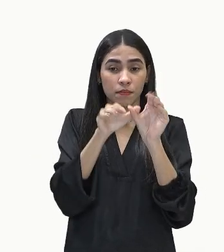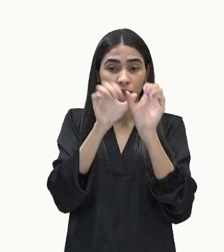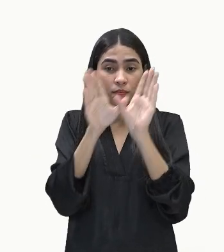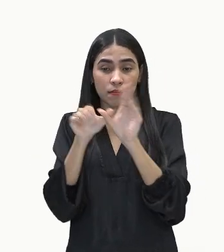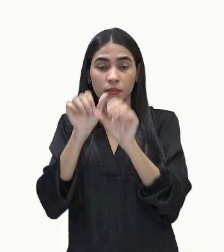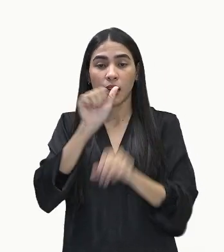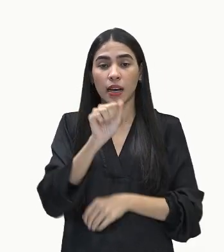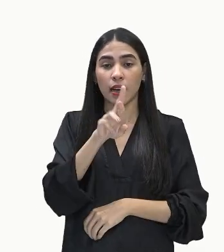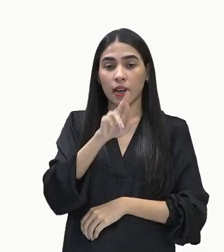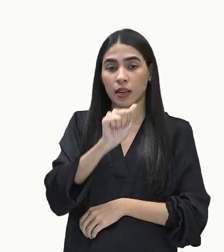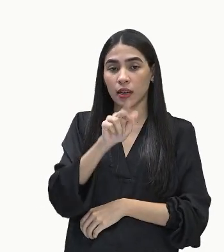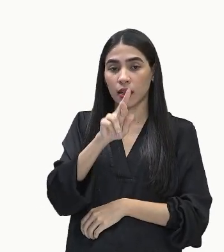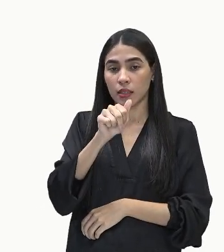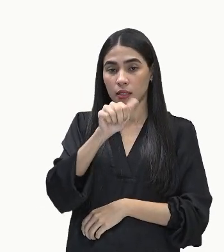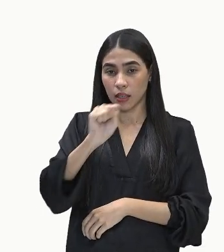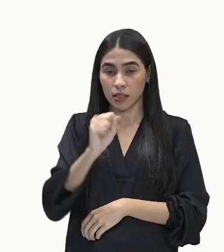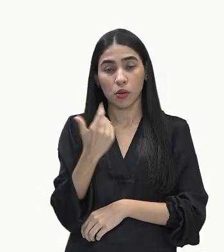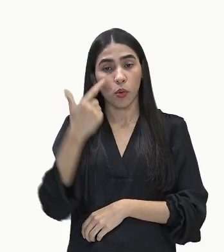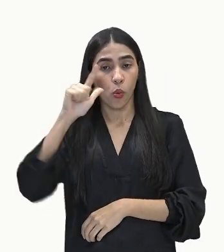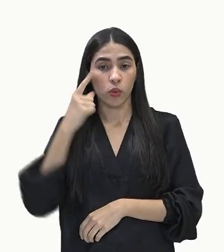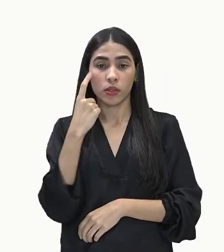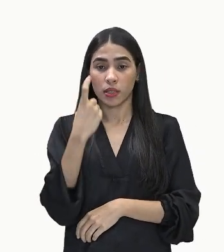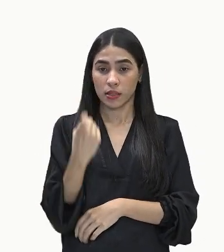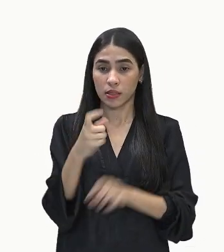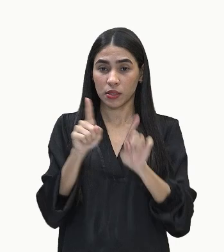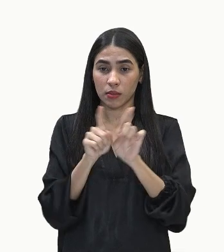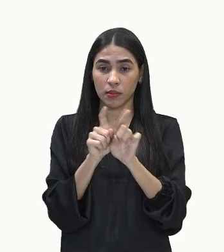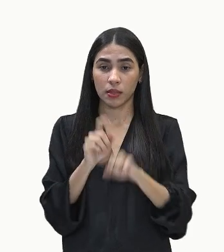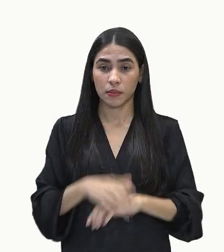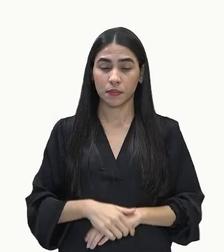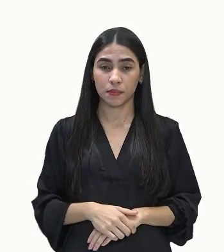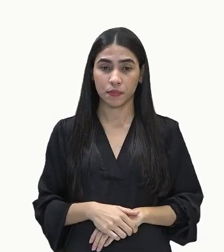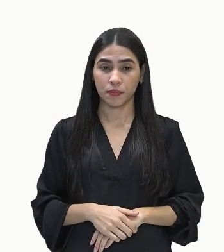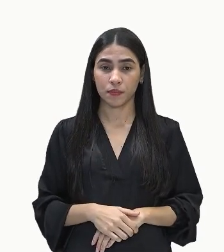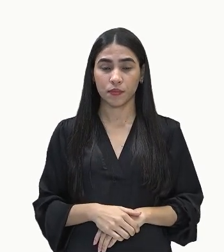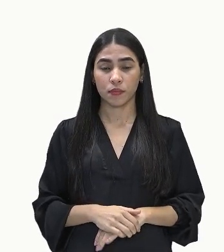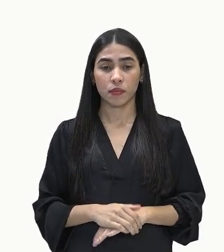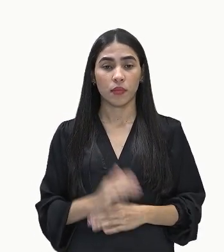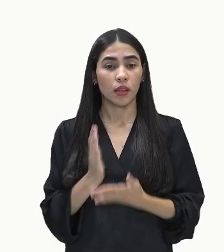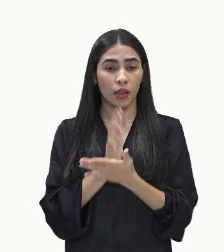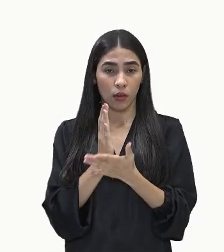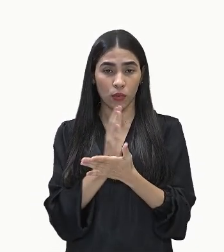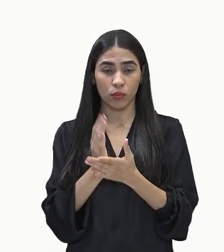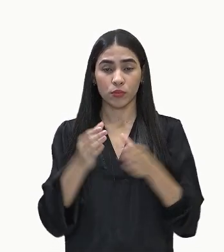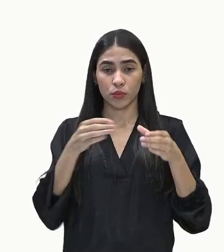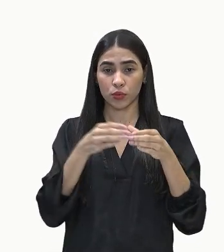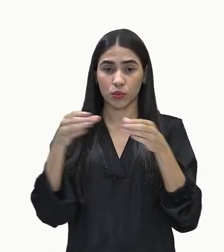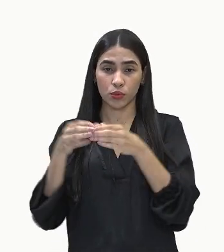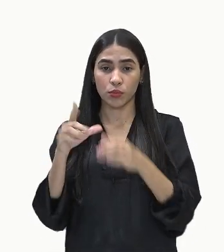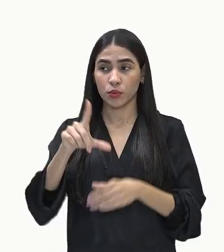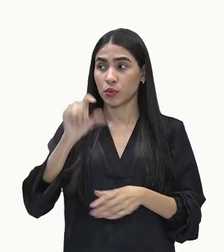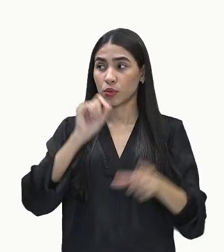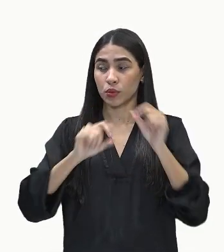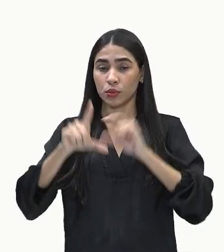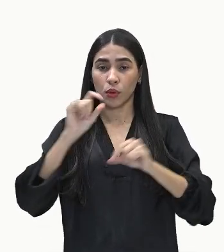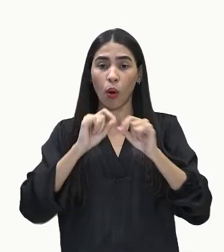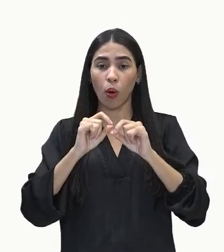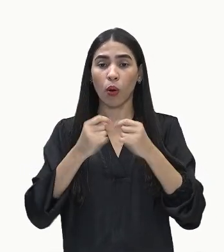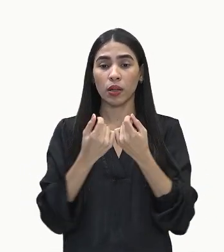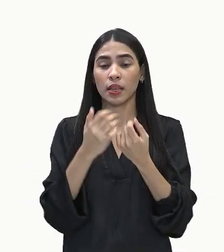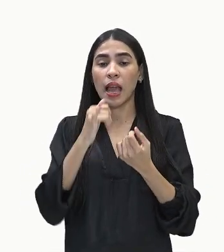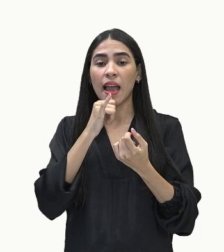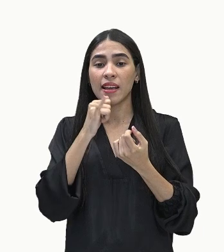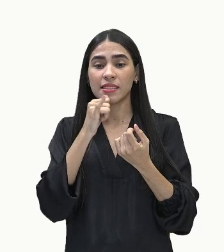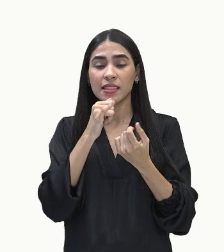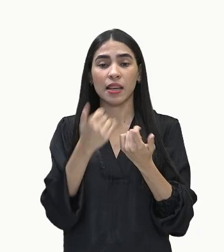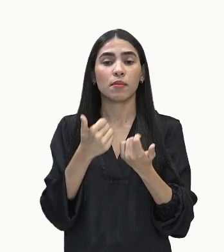coisa interessante sobre esses indivíduos é que algumas espécies escolhem seus parceiros para a